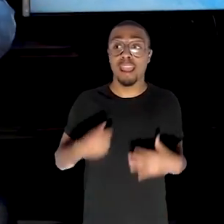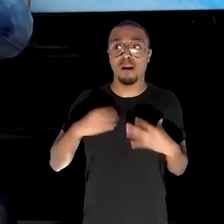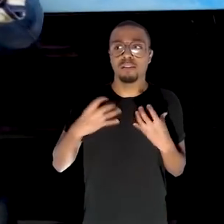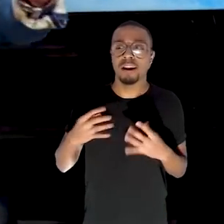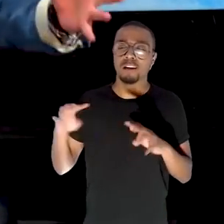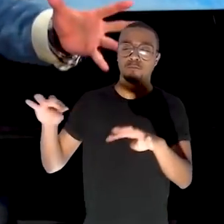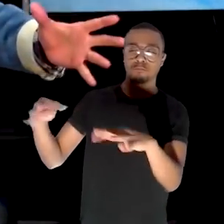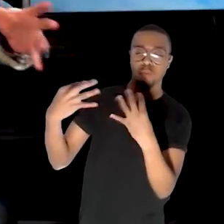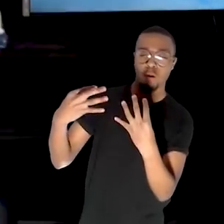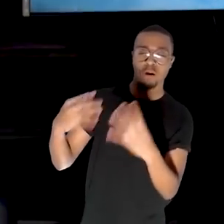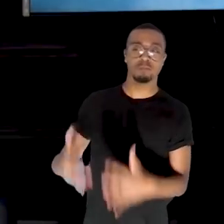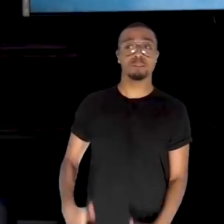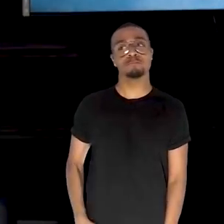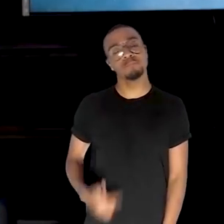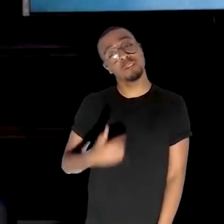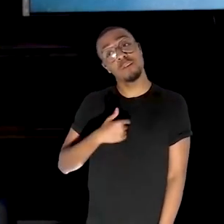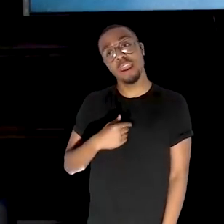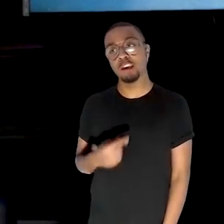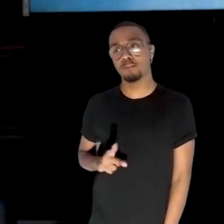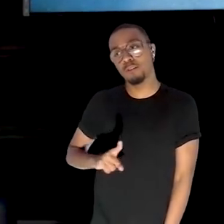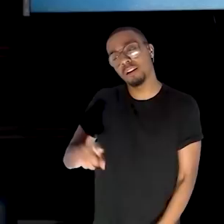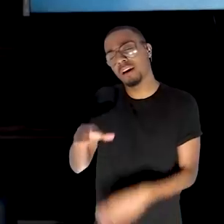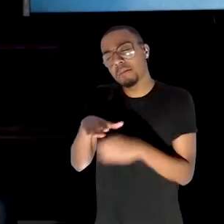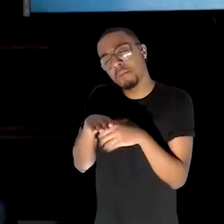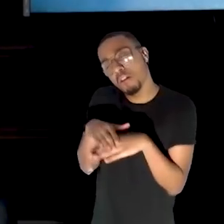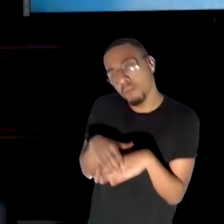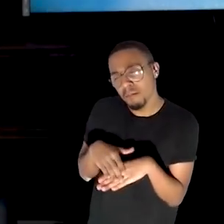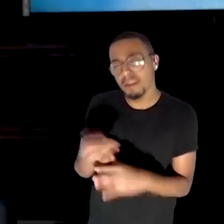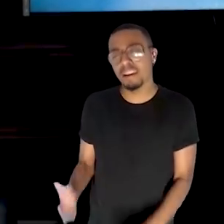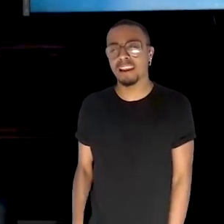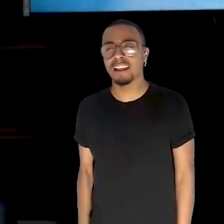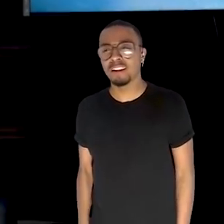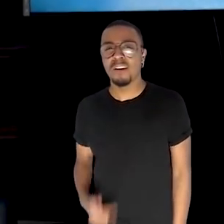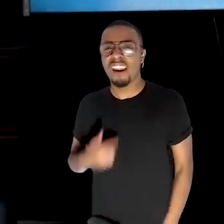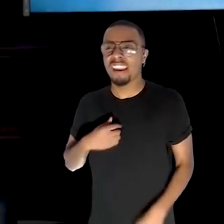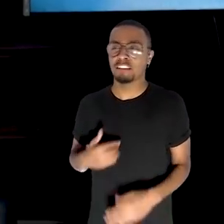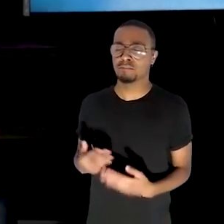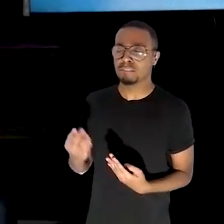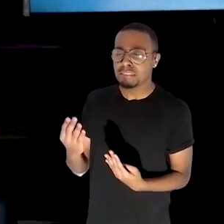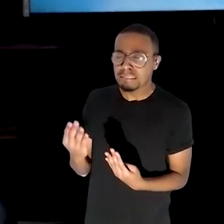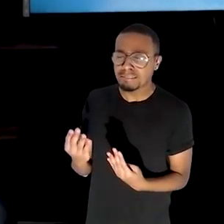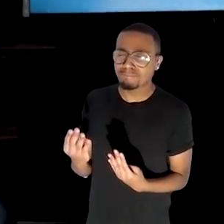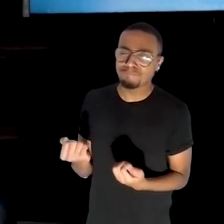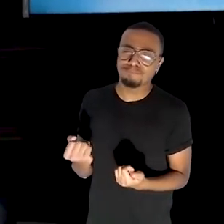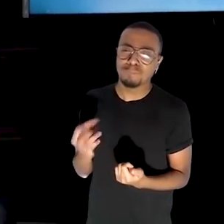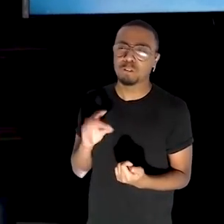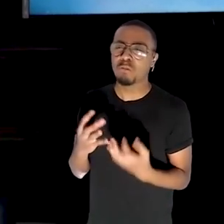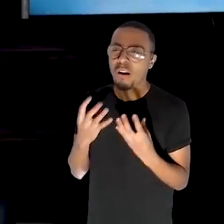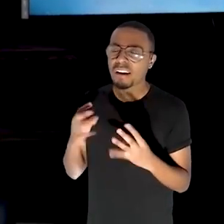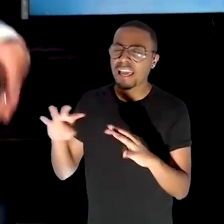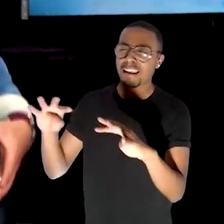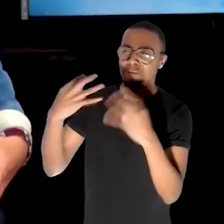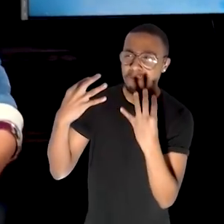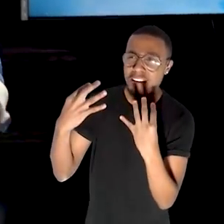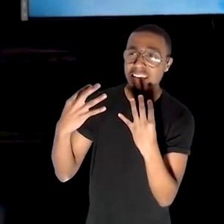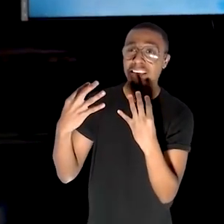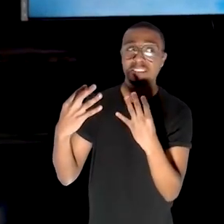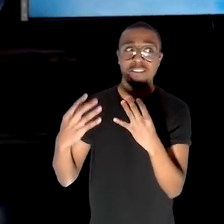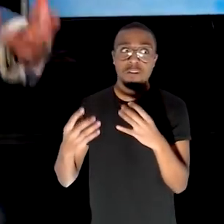a ouvir qualquer coisa, simplesmente pela necessidade frenética de ser visto,